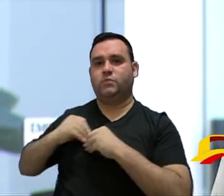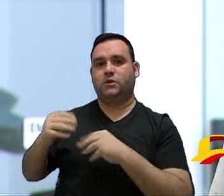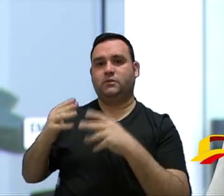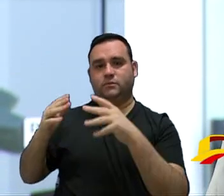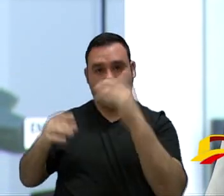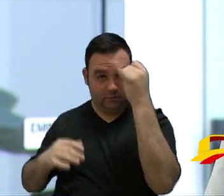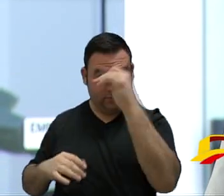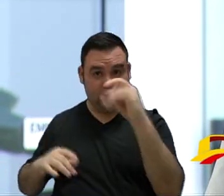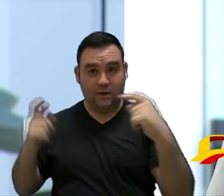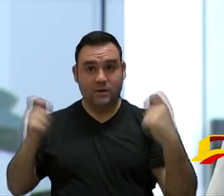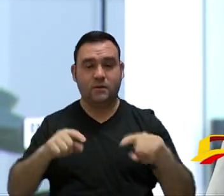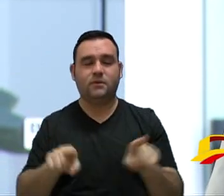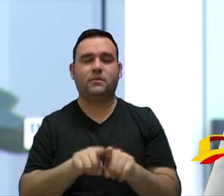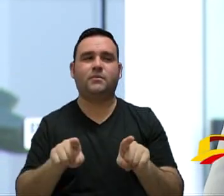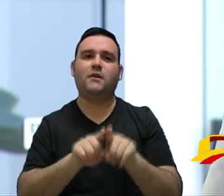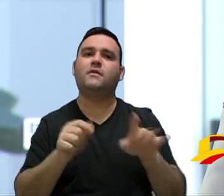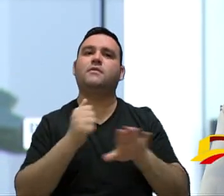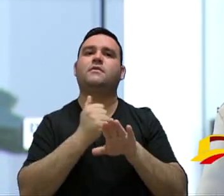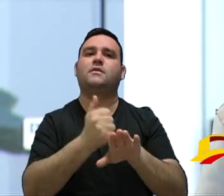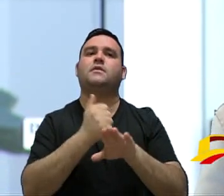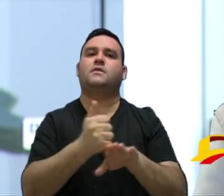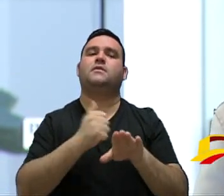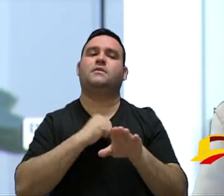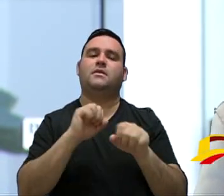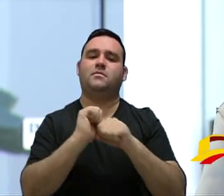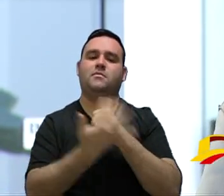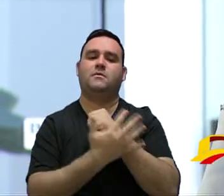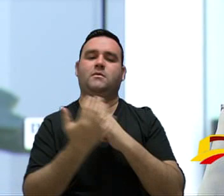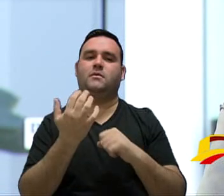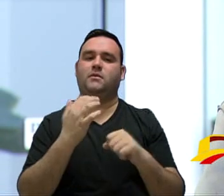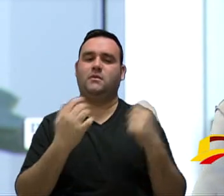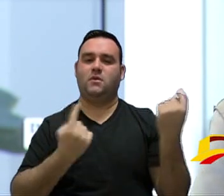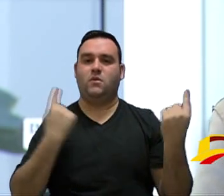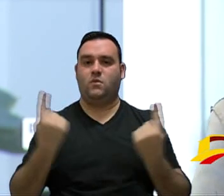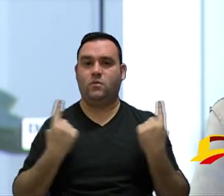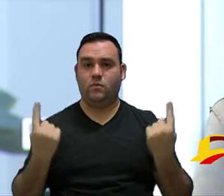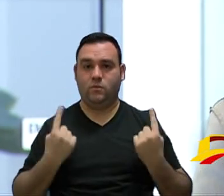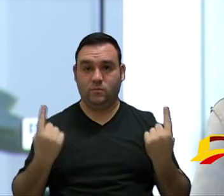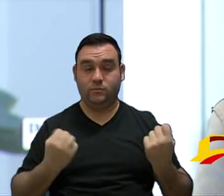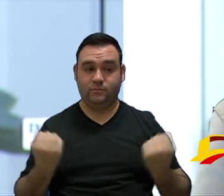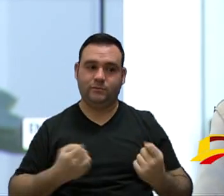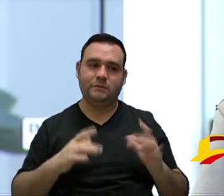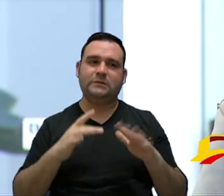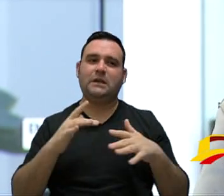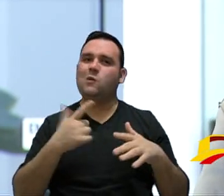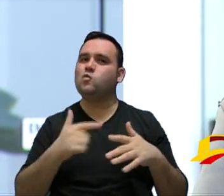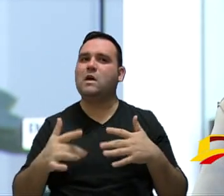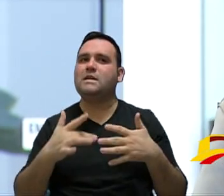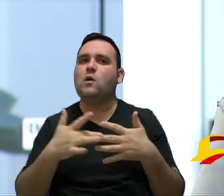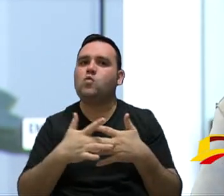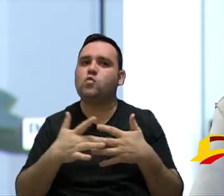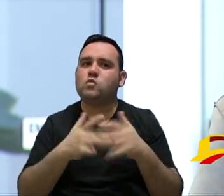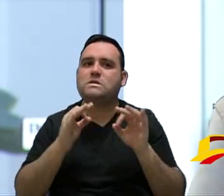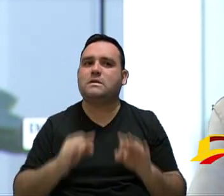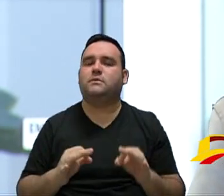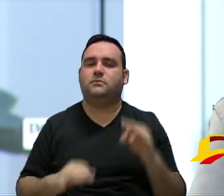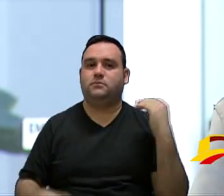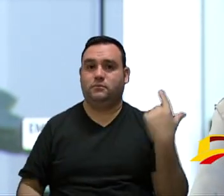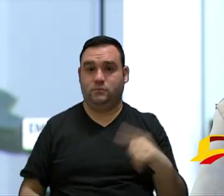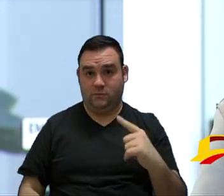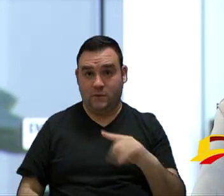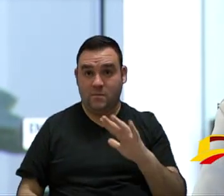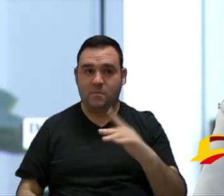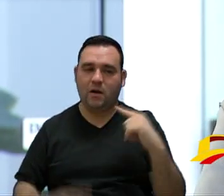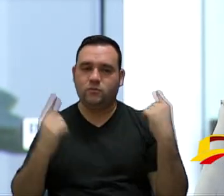suspeita ele vai ser transportado pela ambulância convide então mesmo que ele não tem o diagnóstico fechado na suspeita